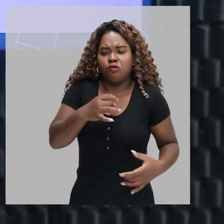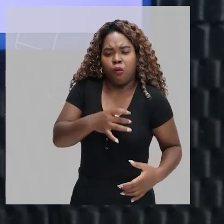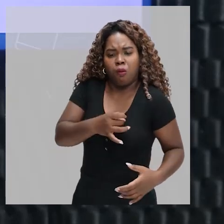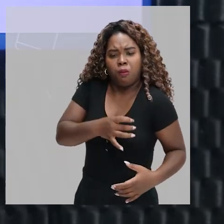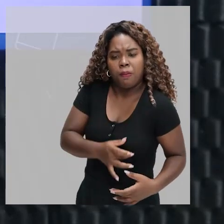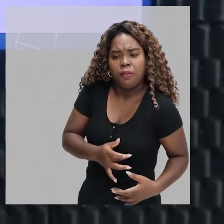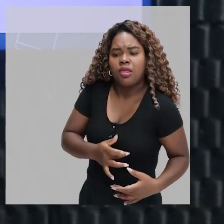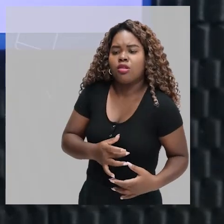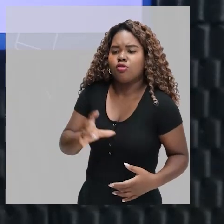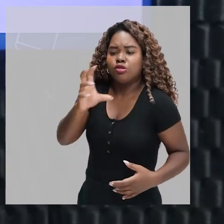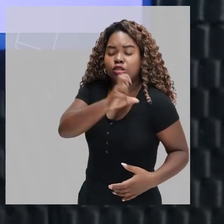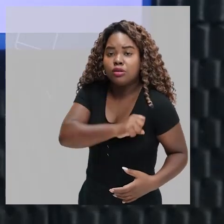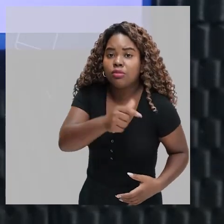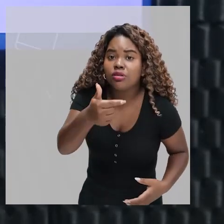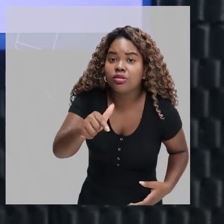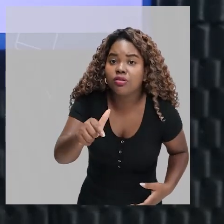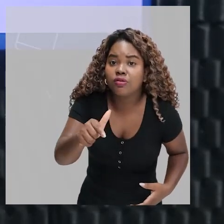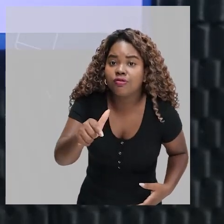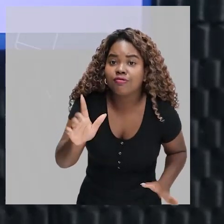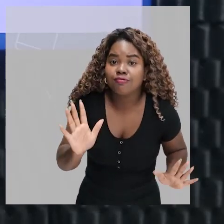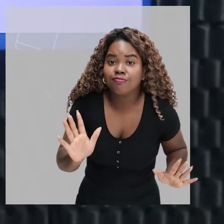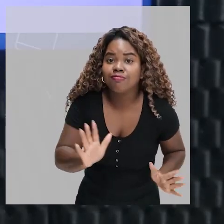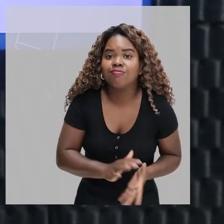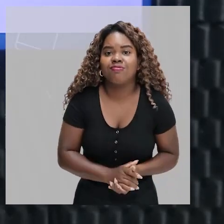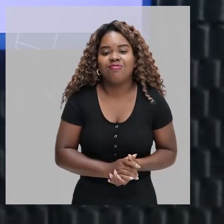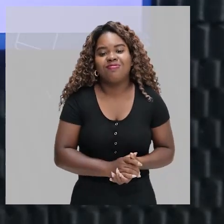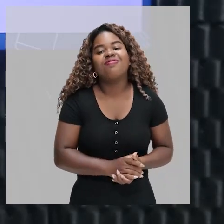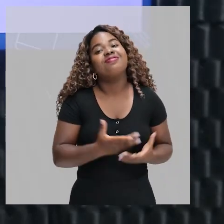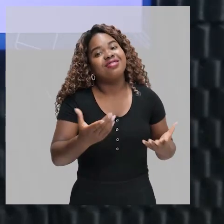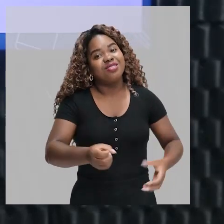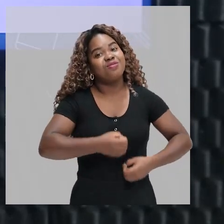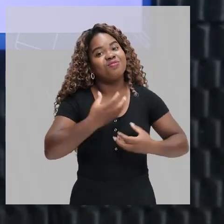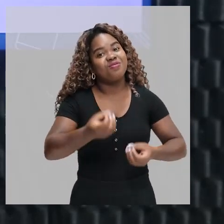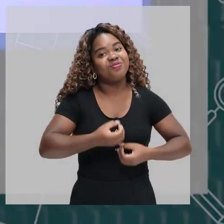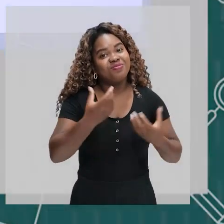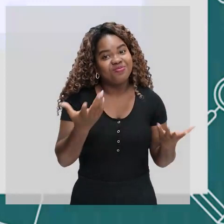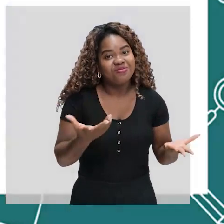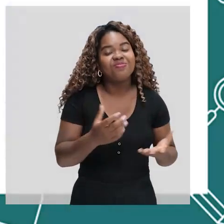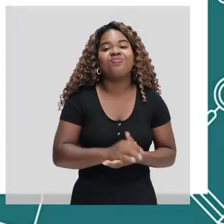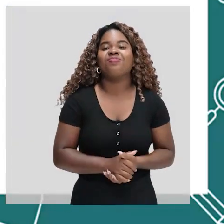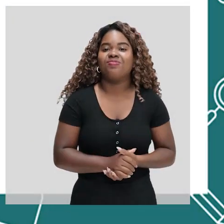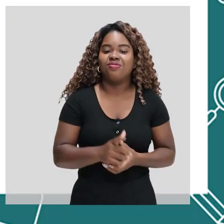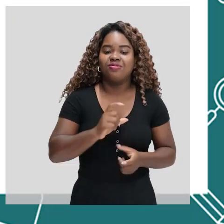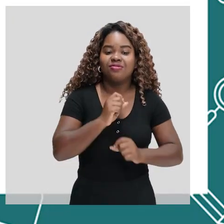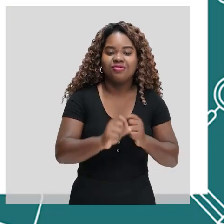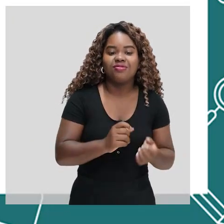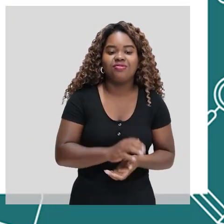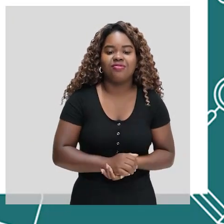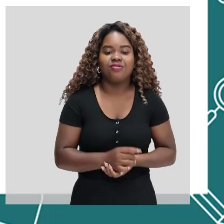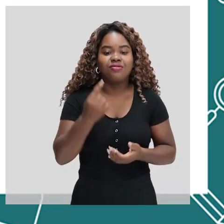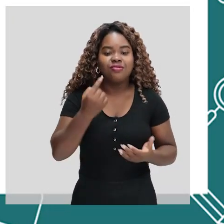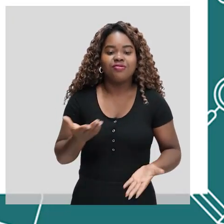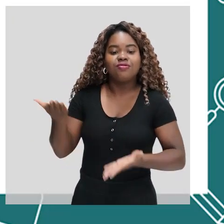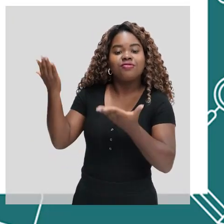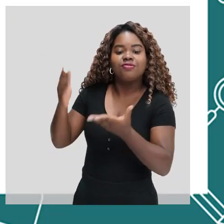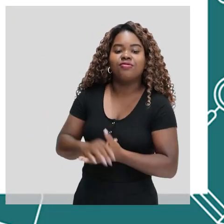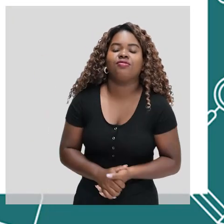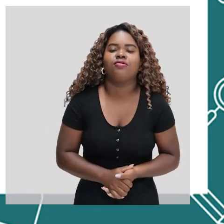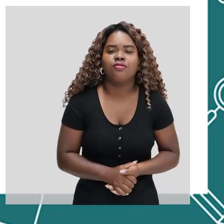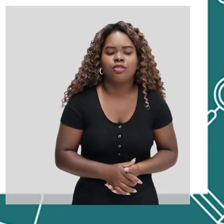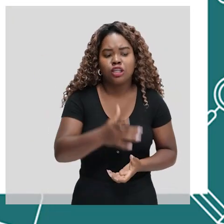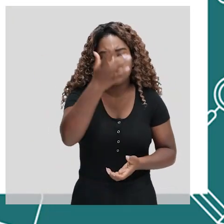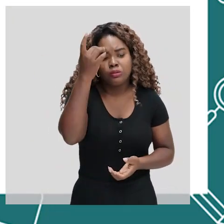apaixonar de novo é o que o eu lírico dessa produção traz para nós Olha só alguém me fez